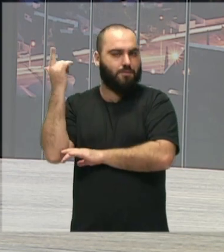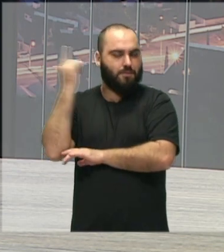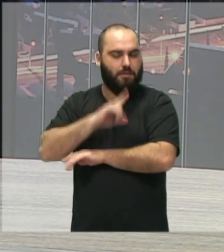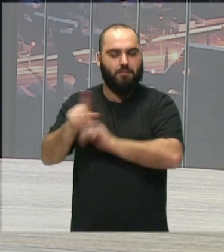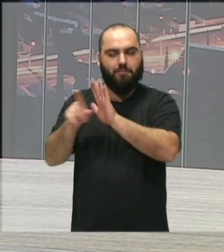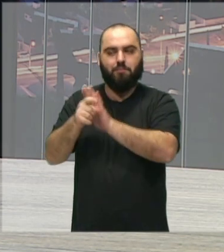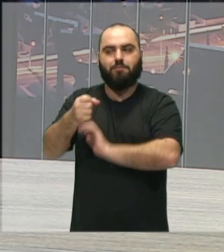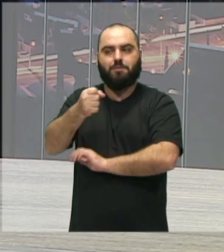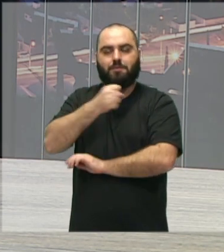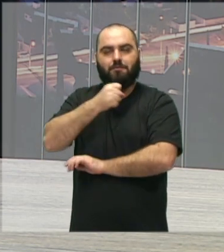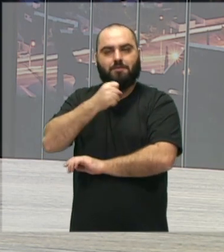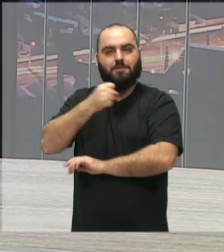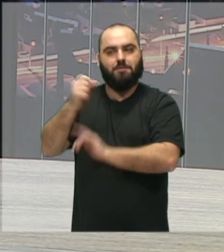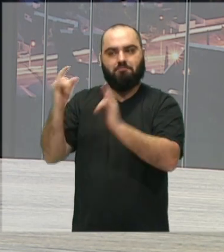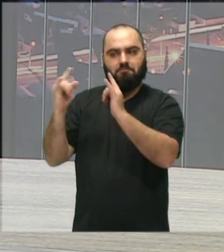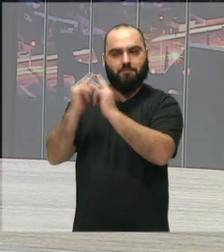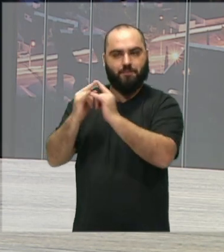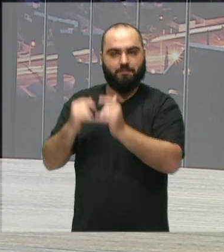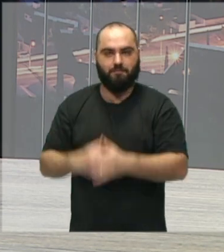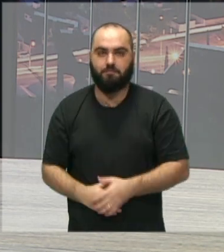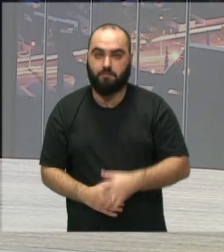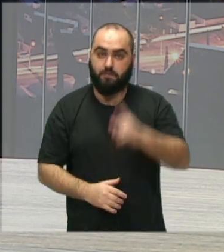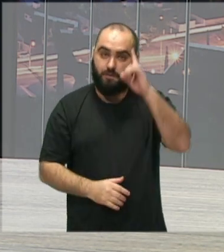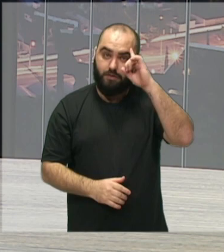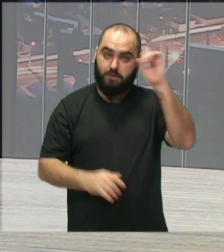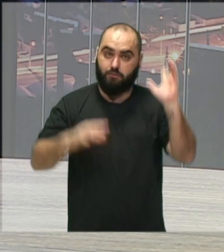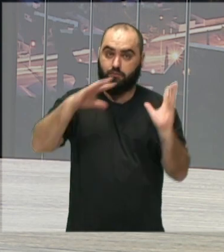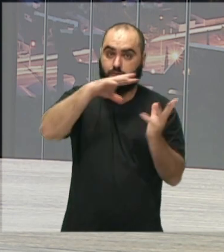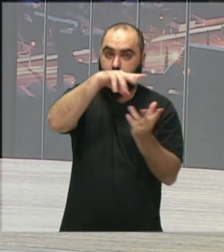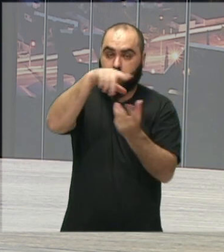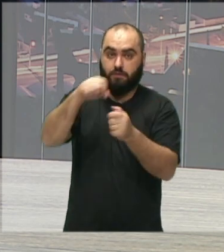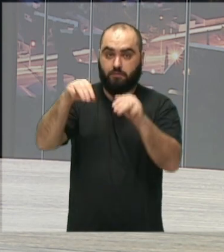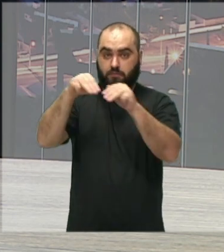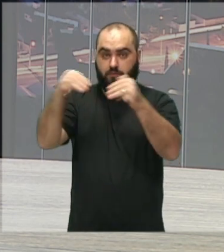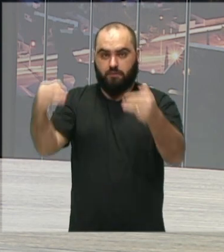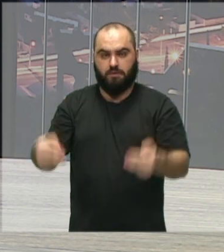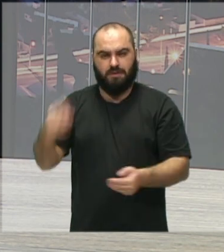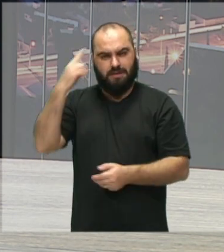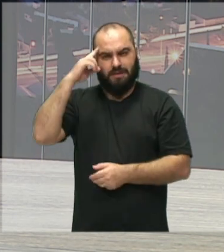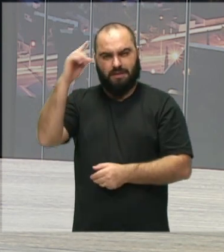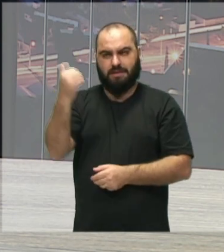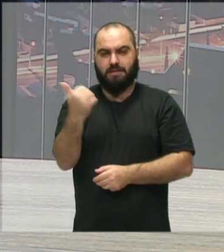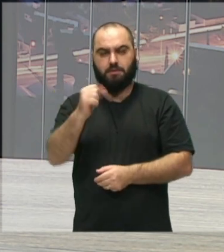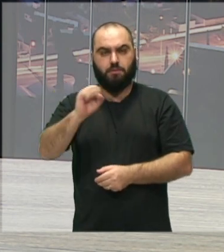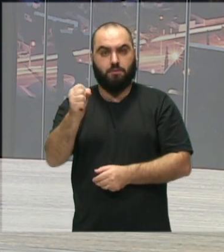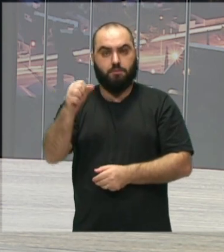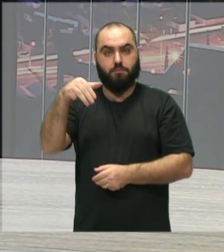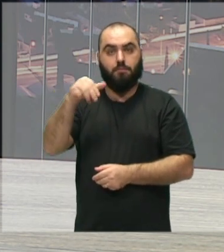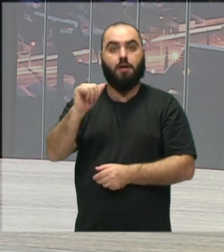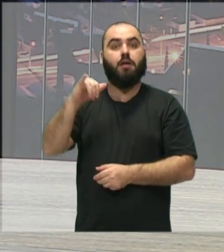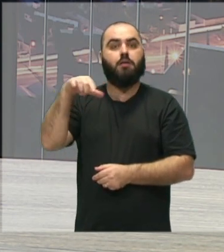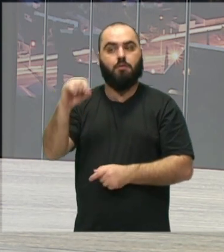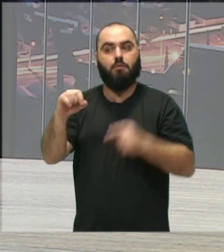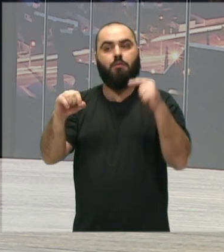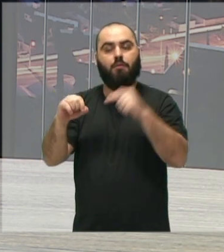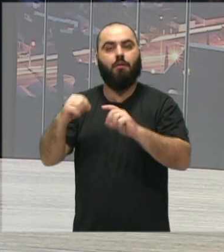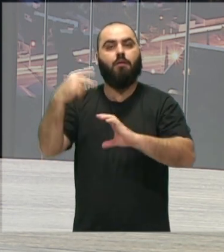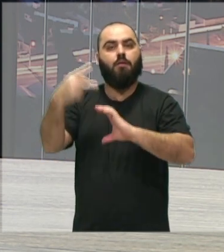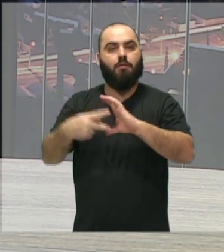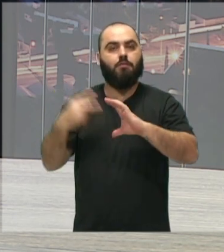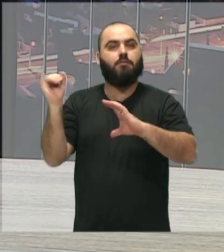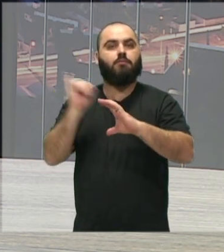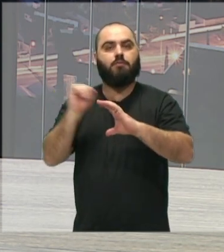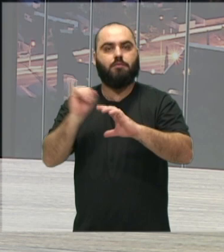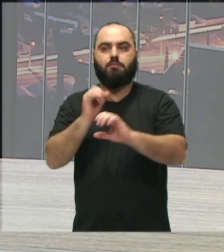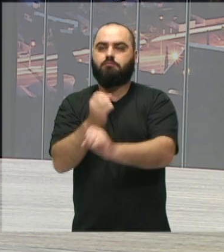Aberta. E no Dia Internacional dos Museus, que foi em 18 de maio, os canais da Câmara de Vereadores de Itajaí transmitiram uma